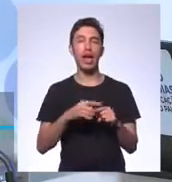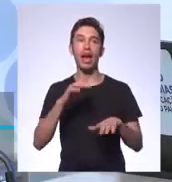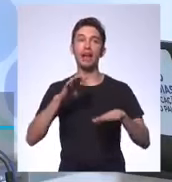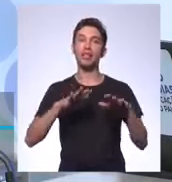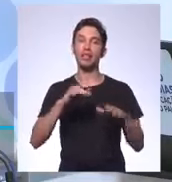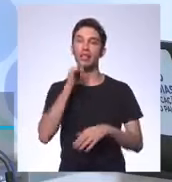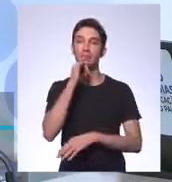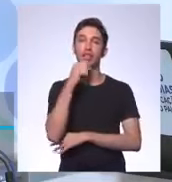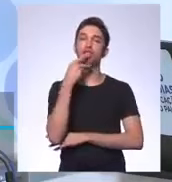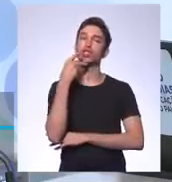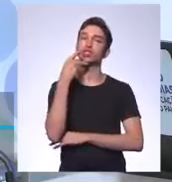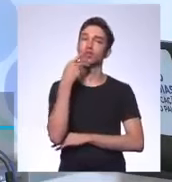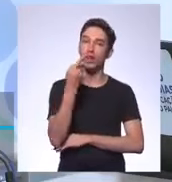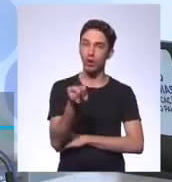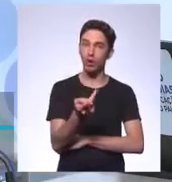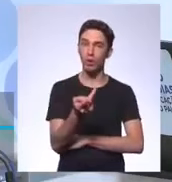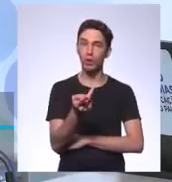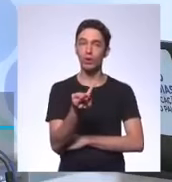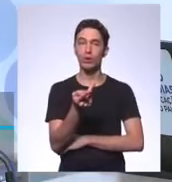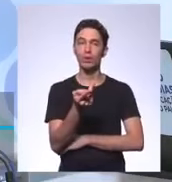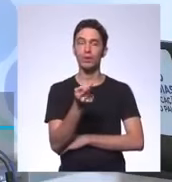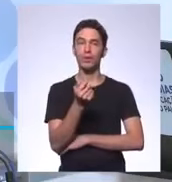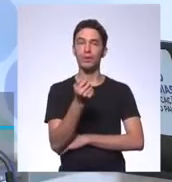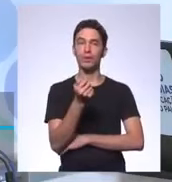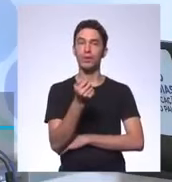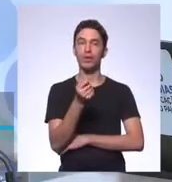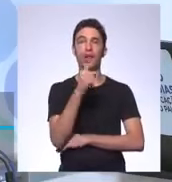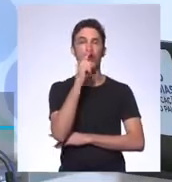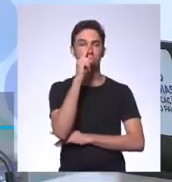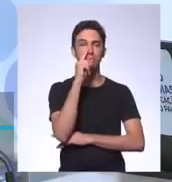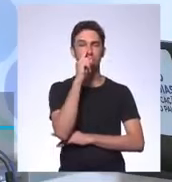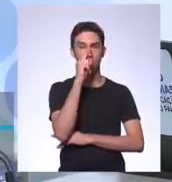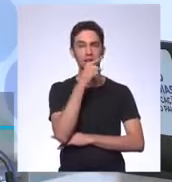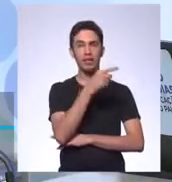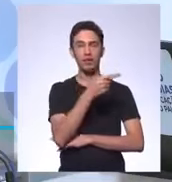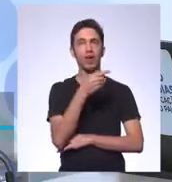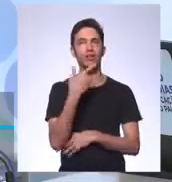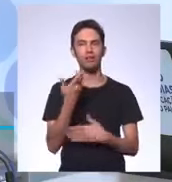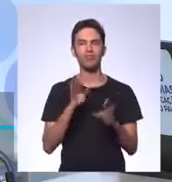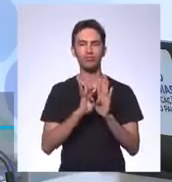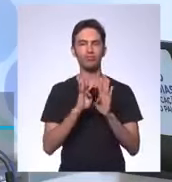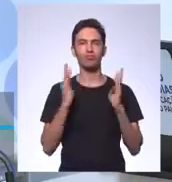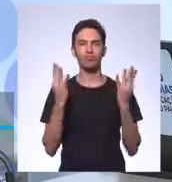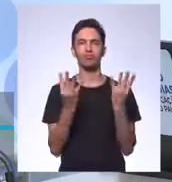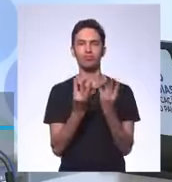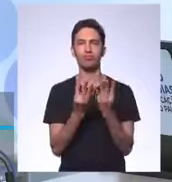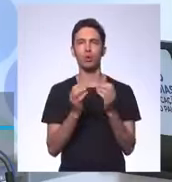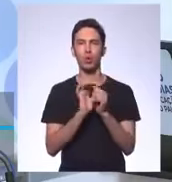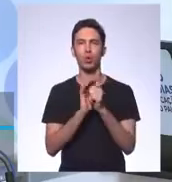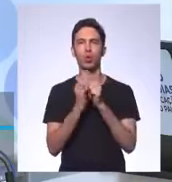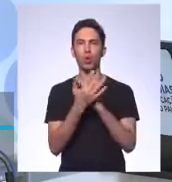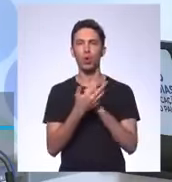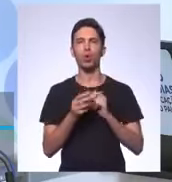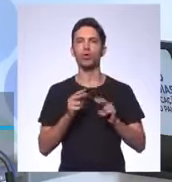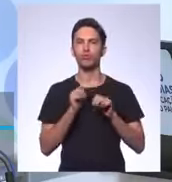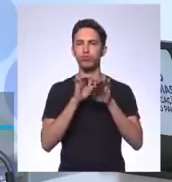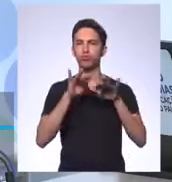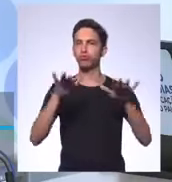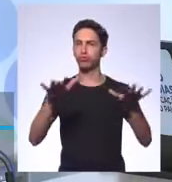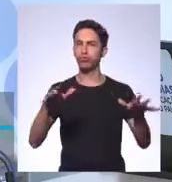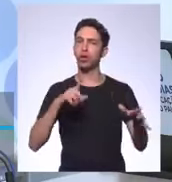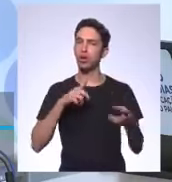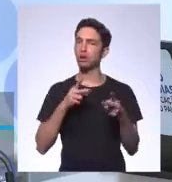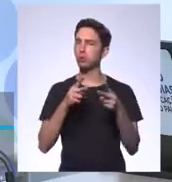que se falou do perigo, né, ainda do Covid, ainda estar